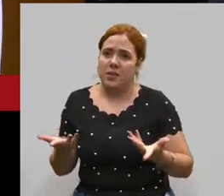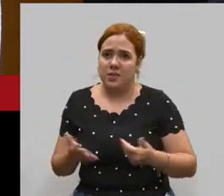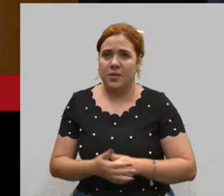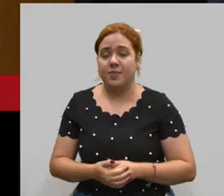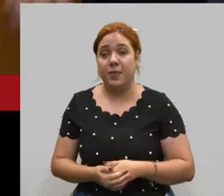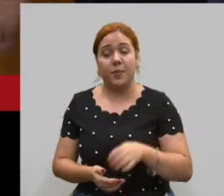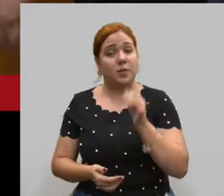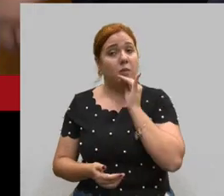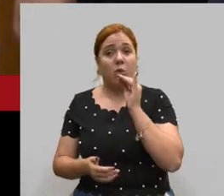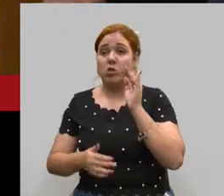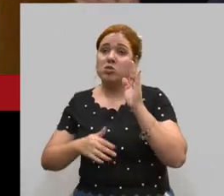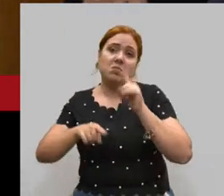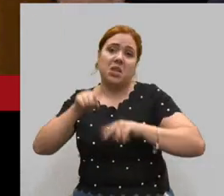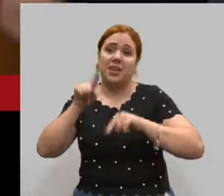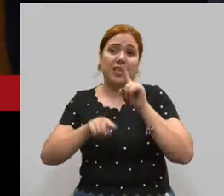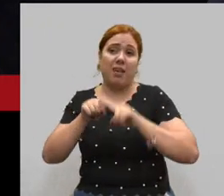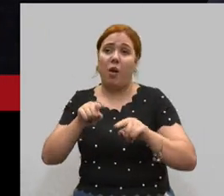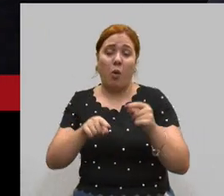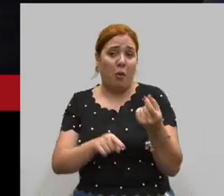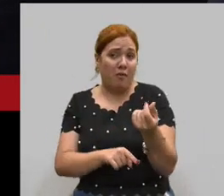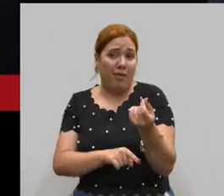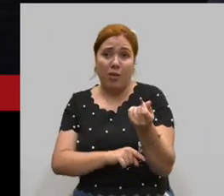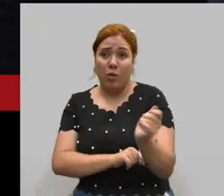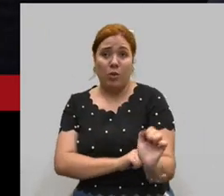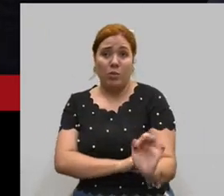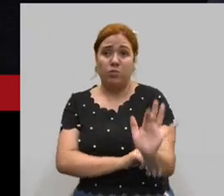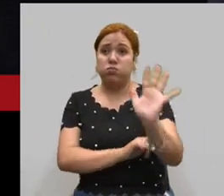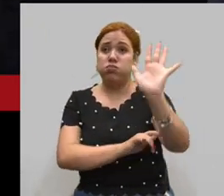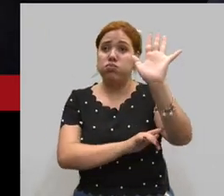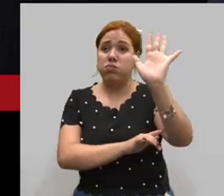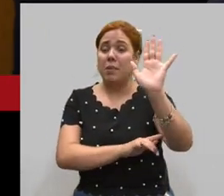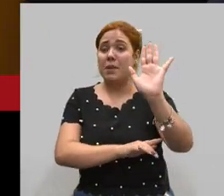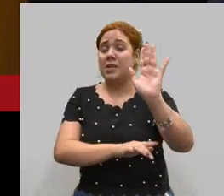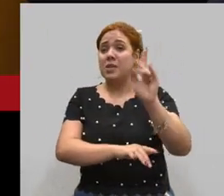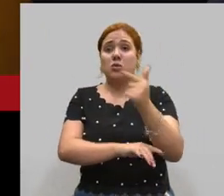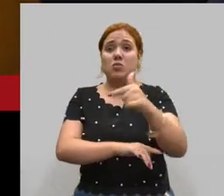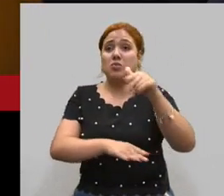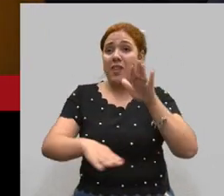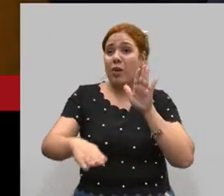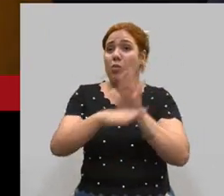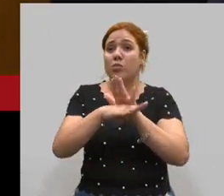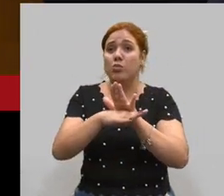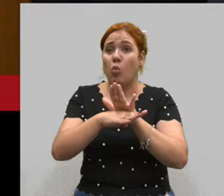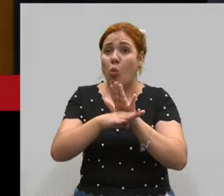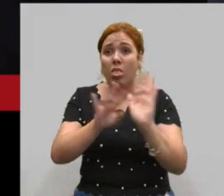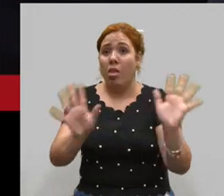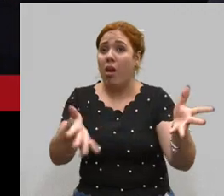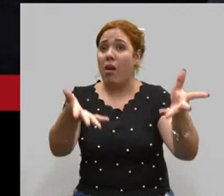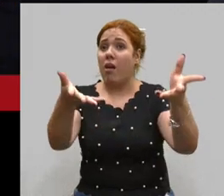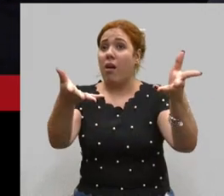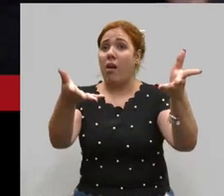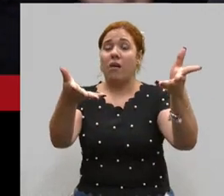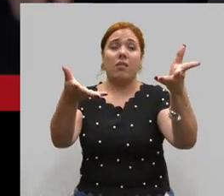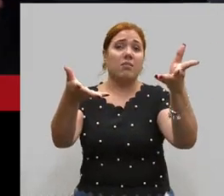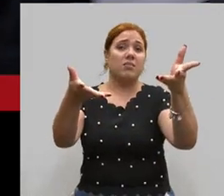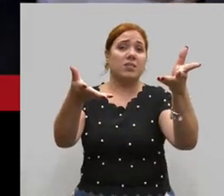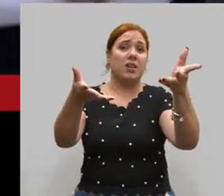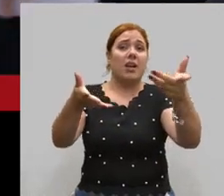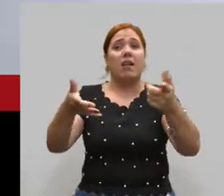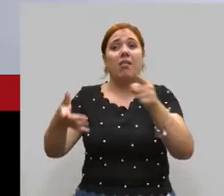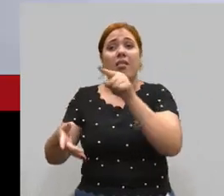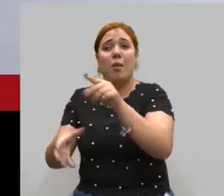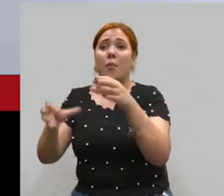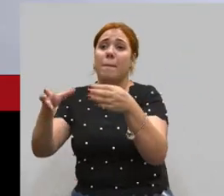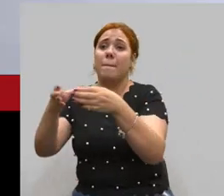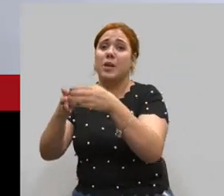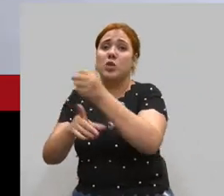um equipamento desse ele é altíssimo e se não tivesse incentivo vai ser uma pequena parcel da sociedade